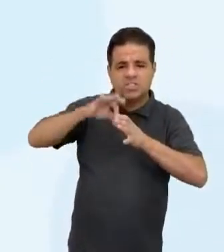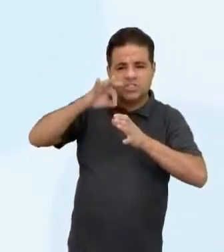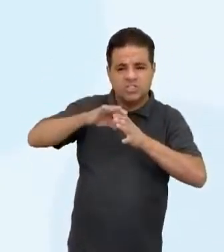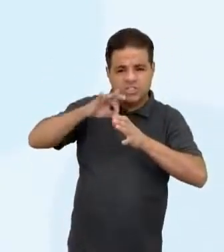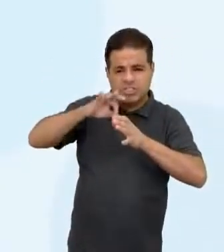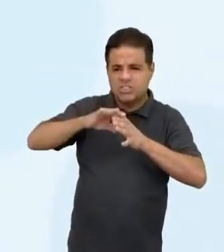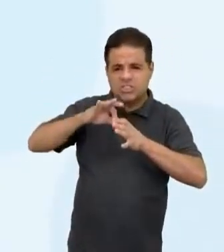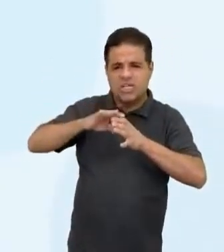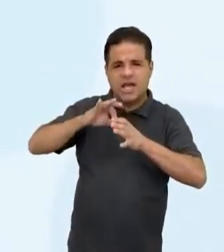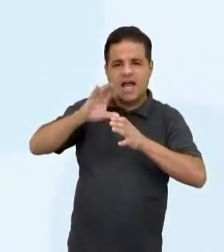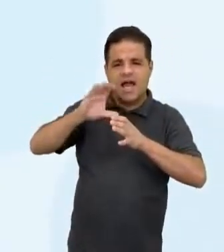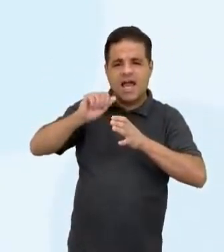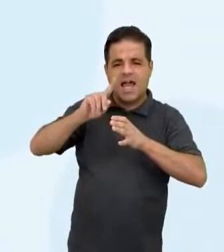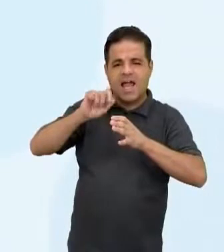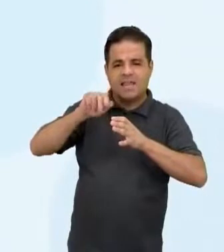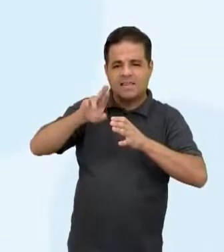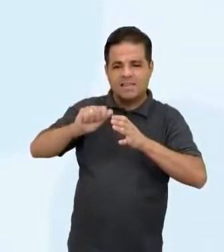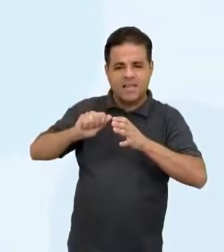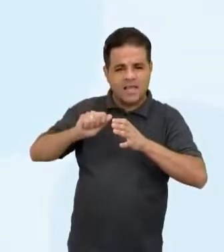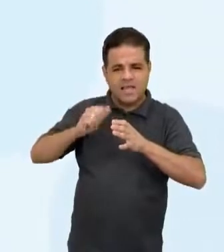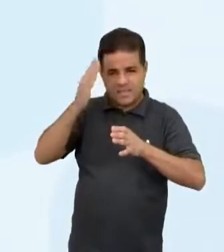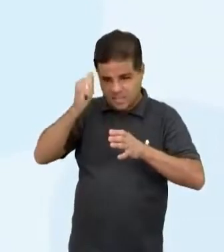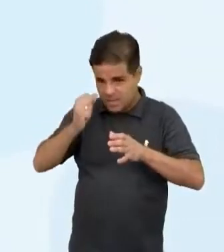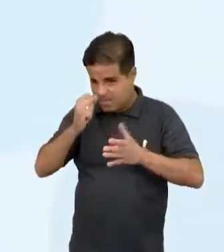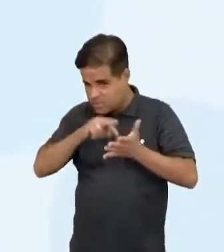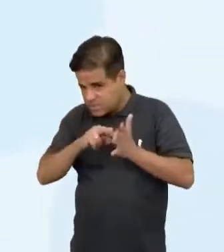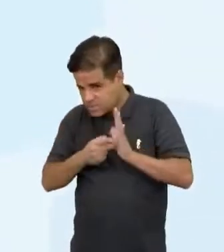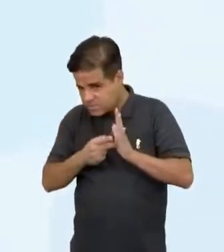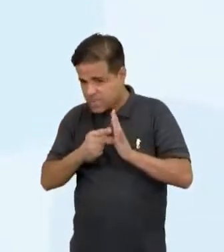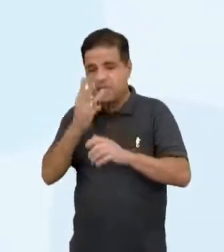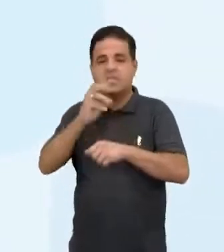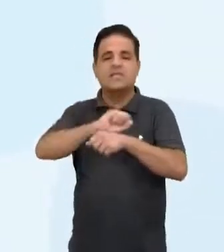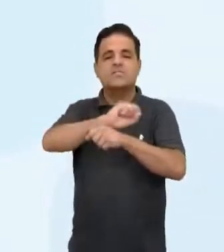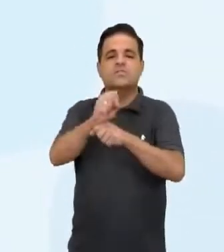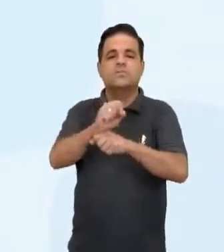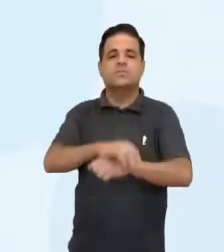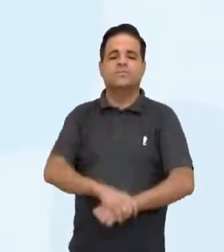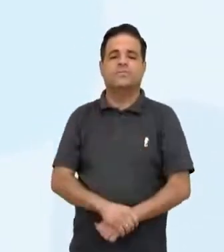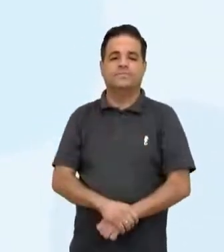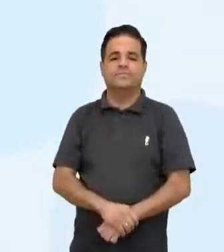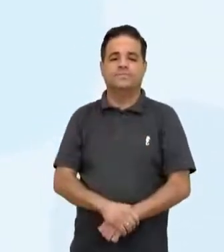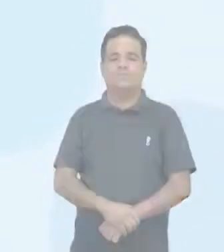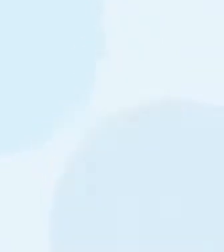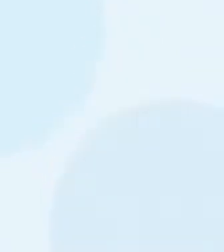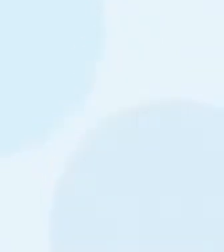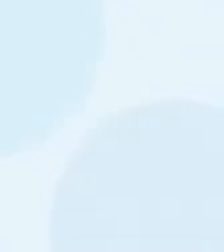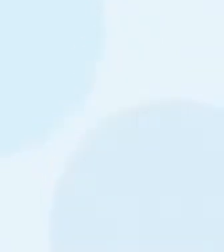Chá de cadeira, gente, o que significa? 30 segundos para vocês e a gente já volta.